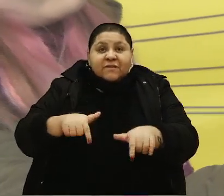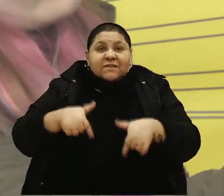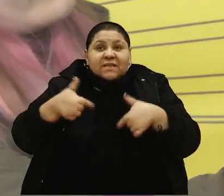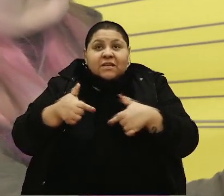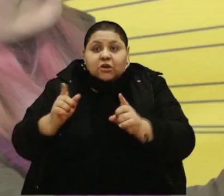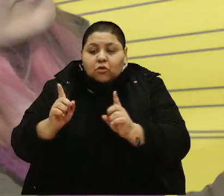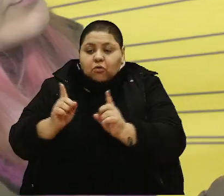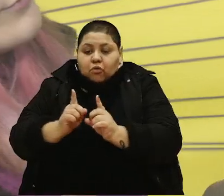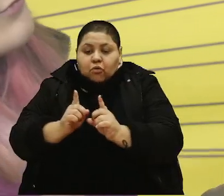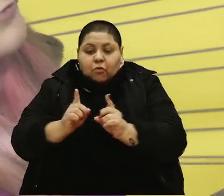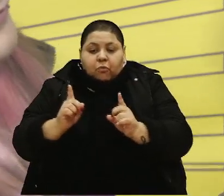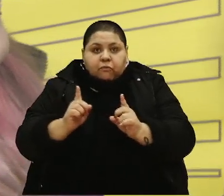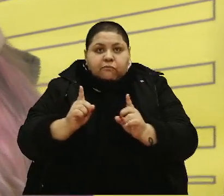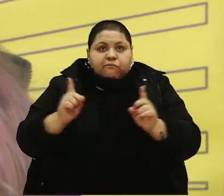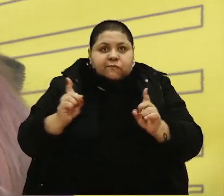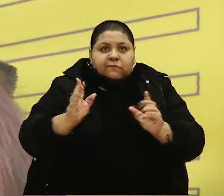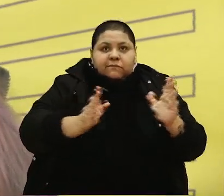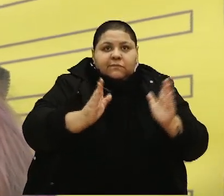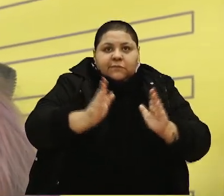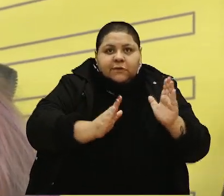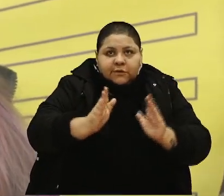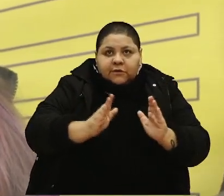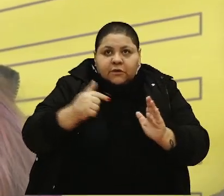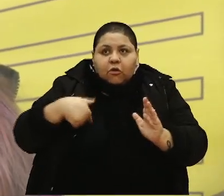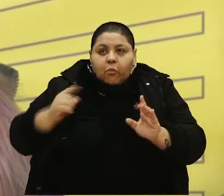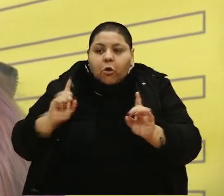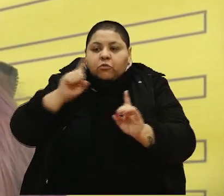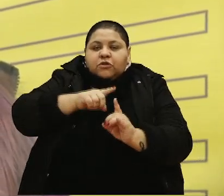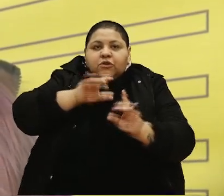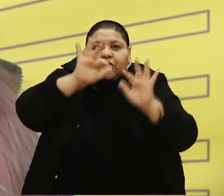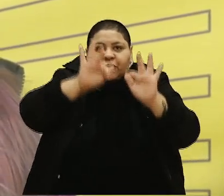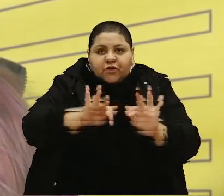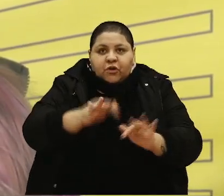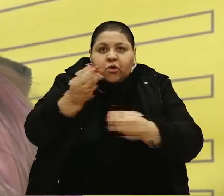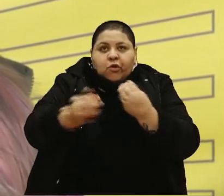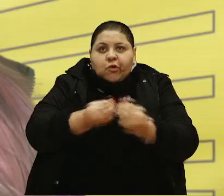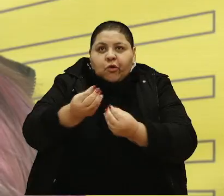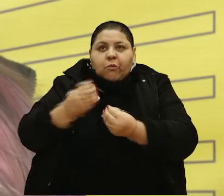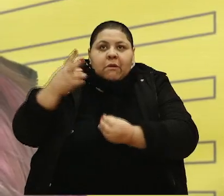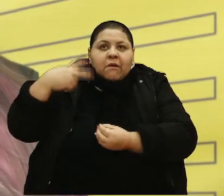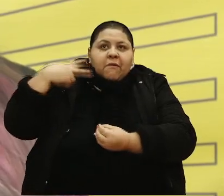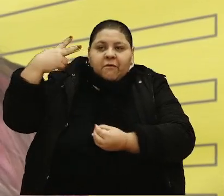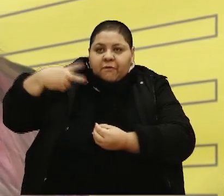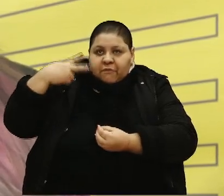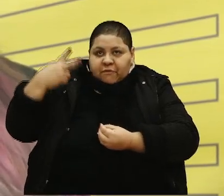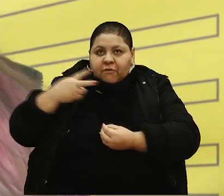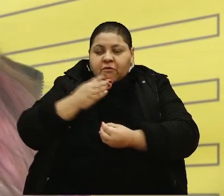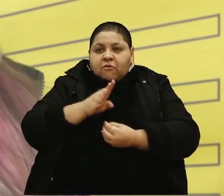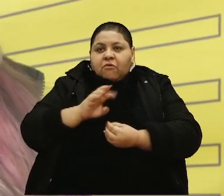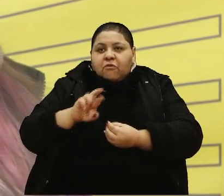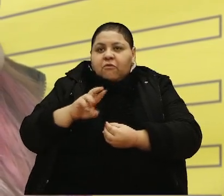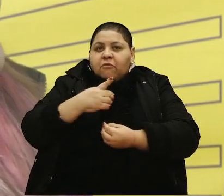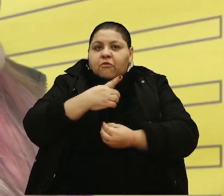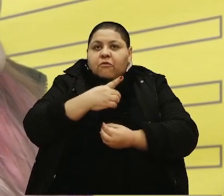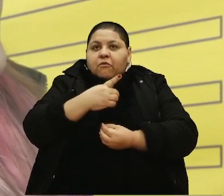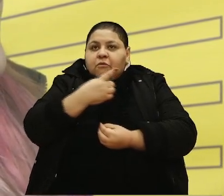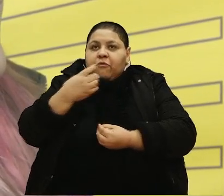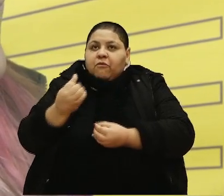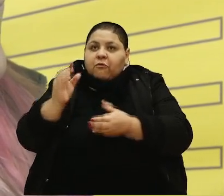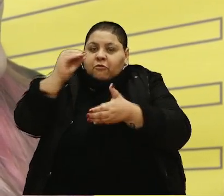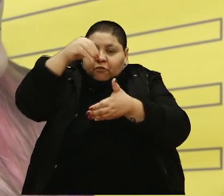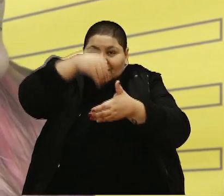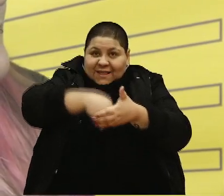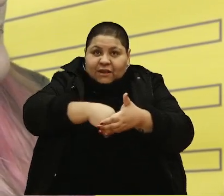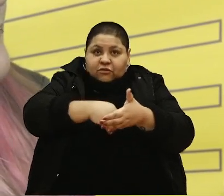curto, médio e longo prazo. O meu objetivo final, enquanto legislador, é que a BR-116, dentro do